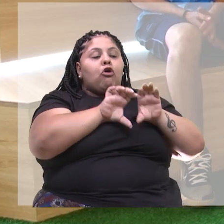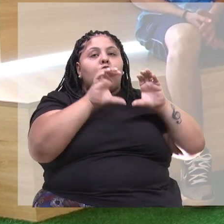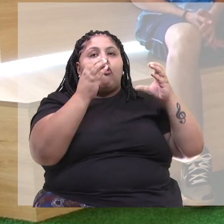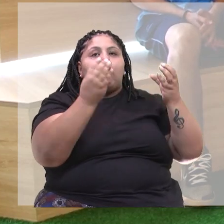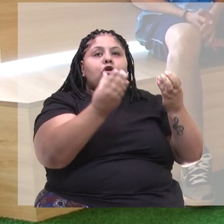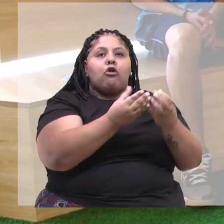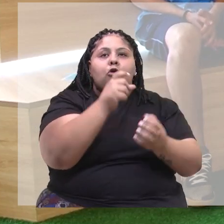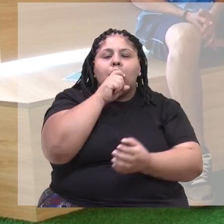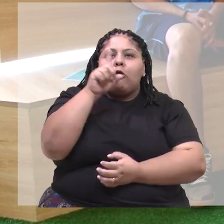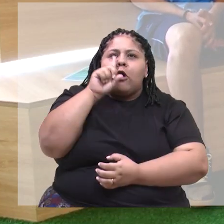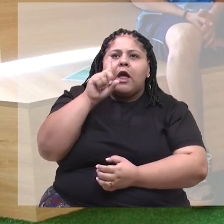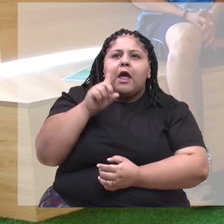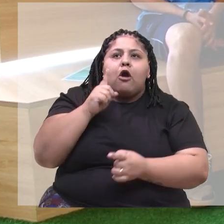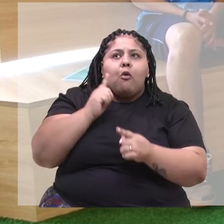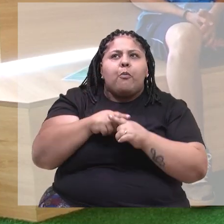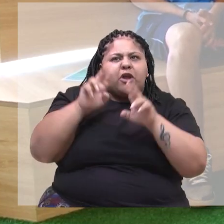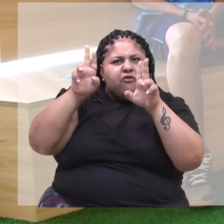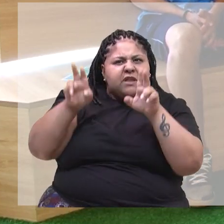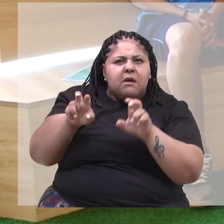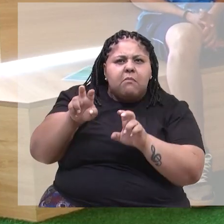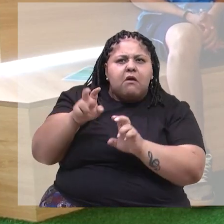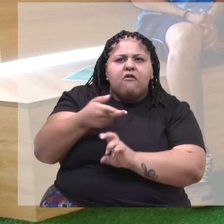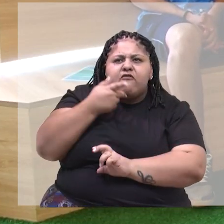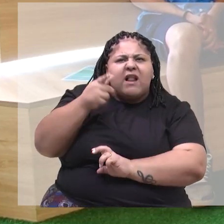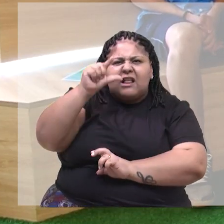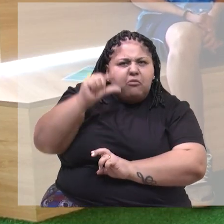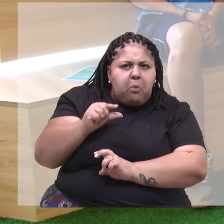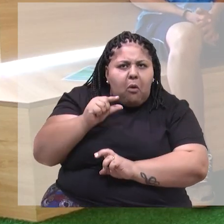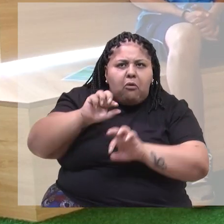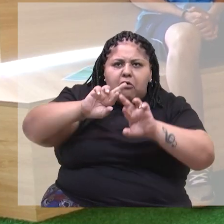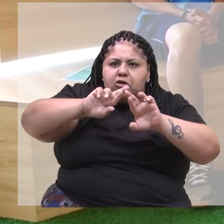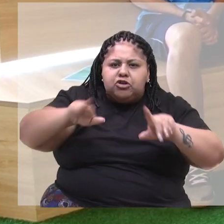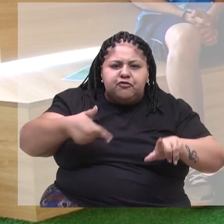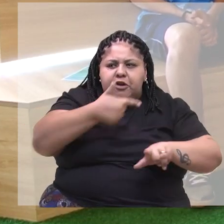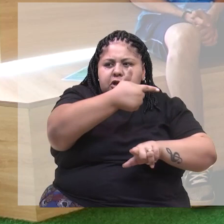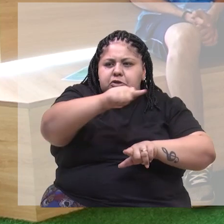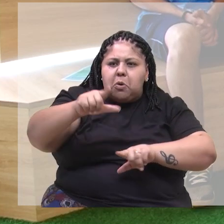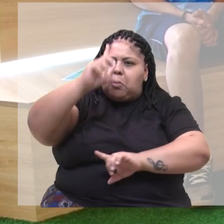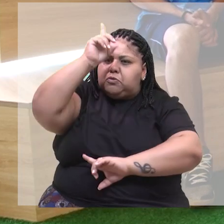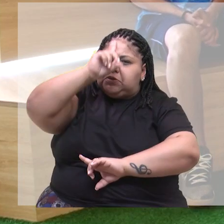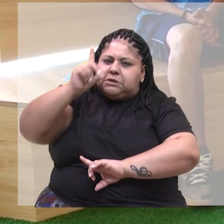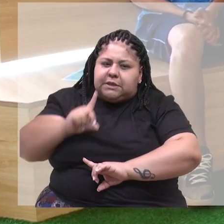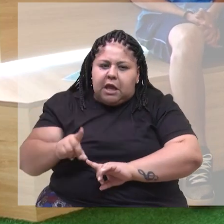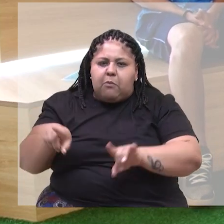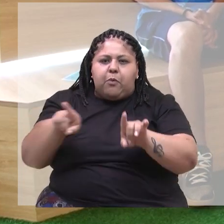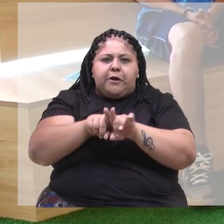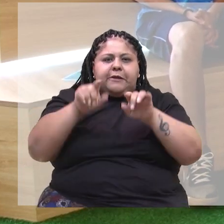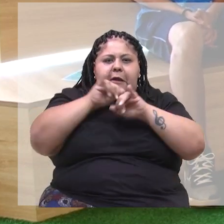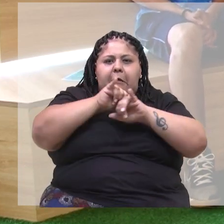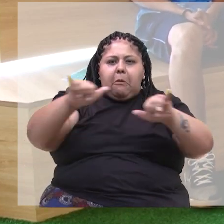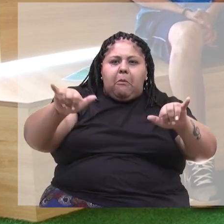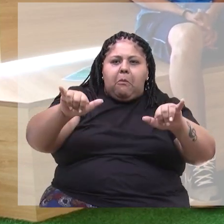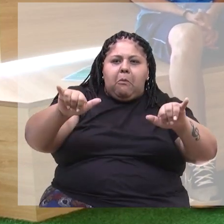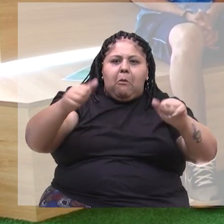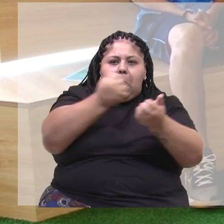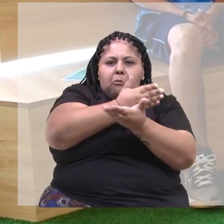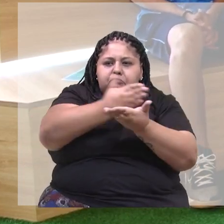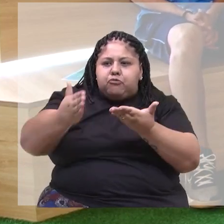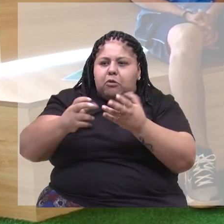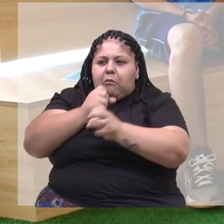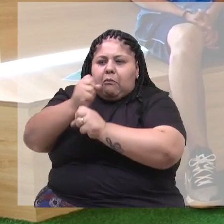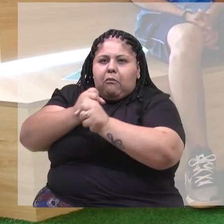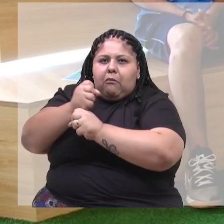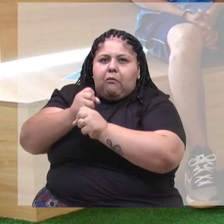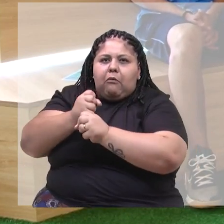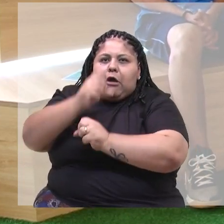da comunidade, dos pais, porque é uma temática que é pouco falada, diferente de outras deficiências que a gente tem campanhas durante o ano que abordam essas temáticas,